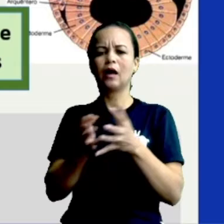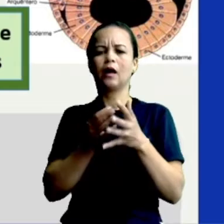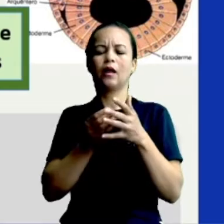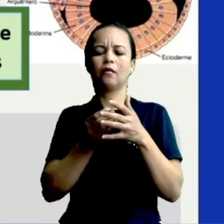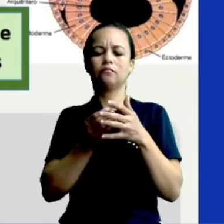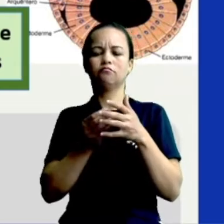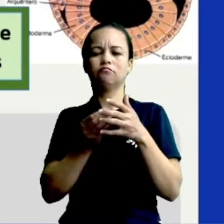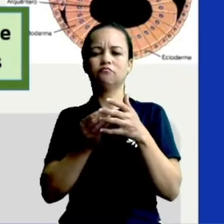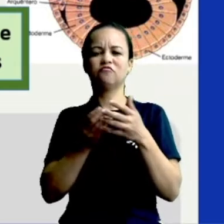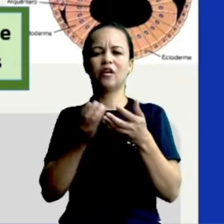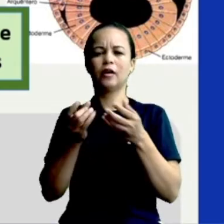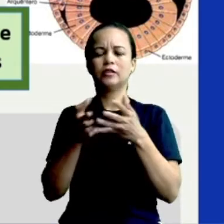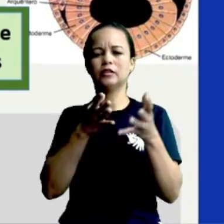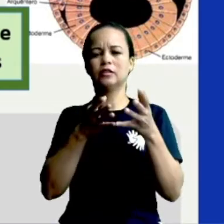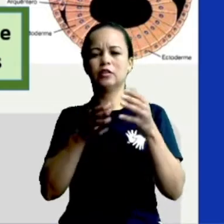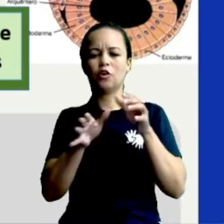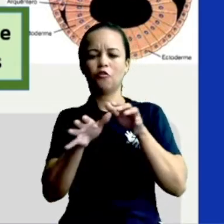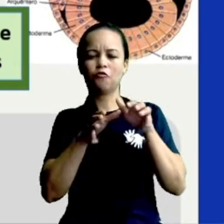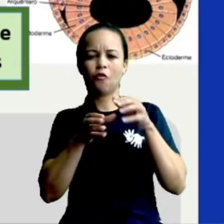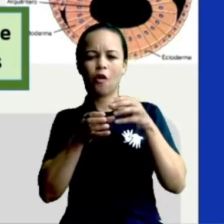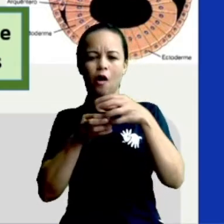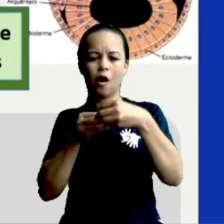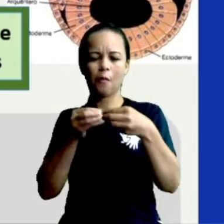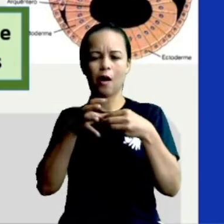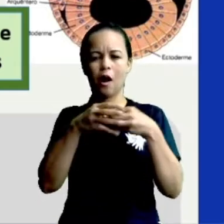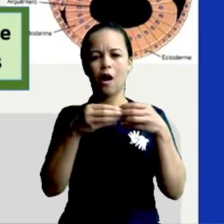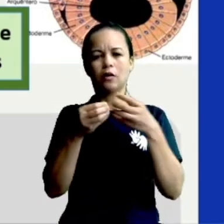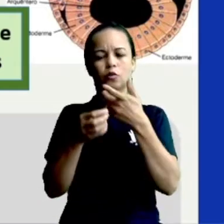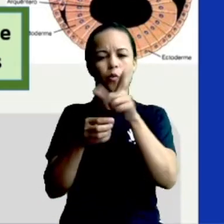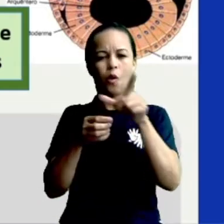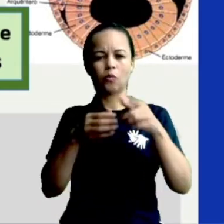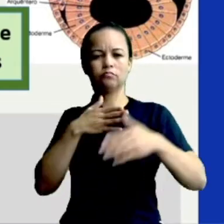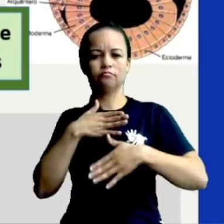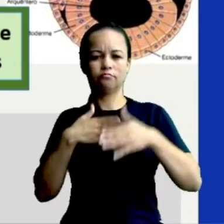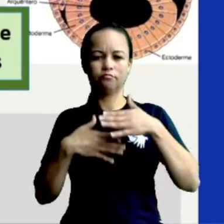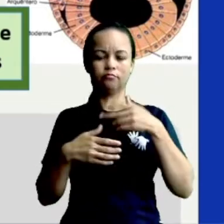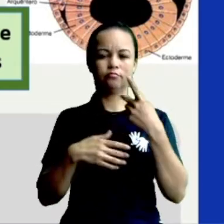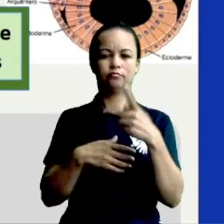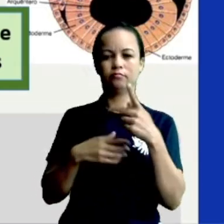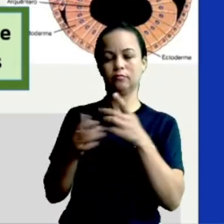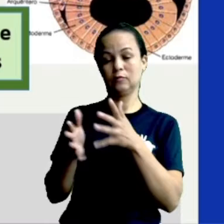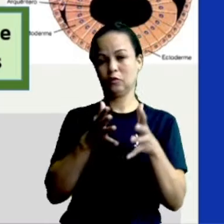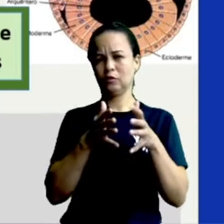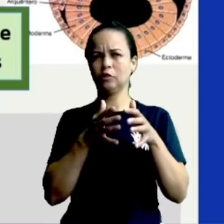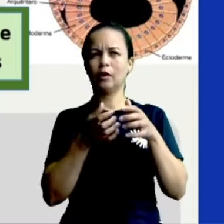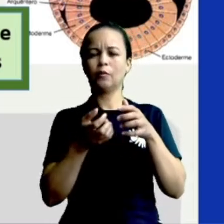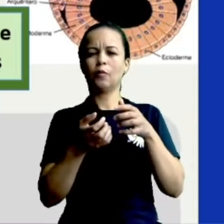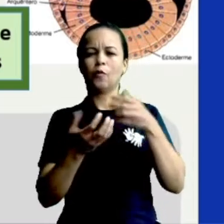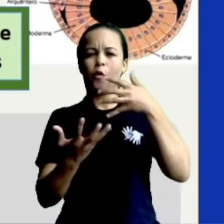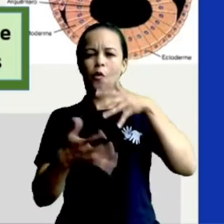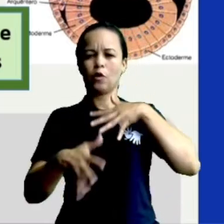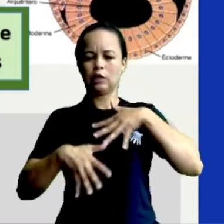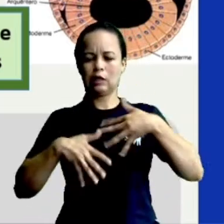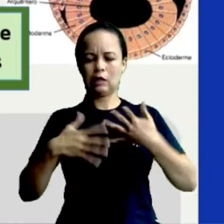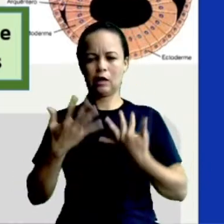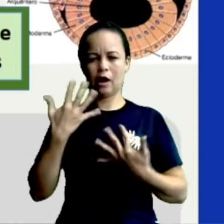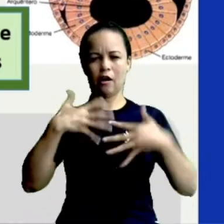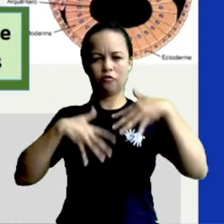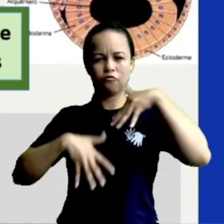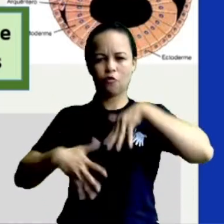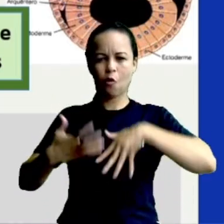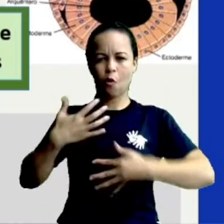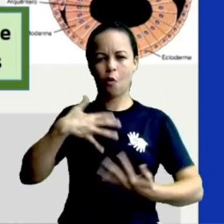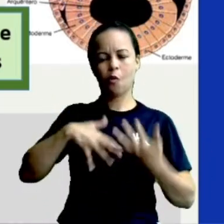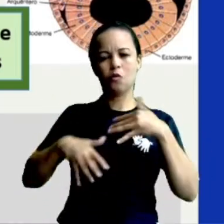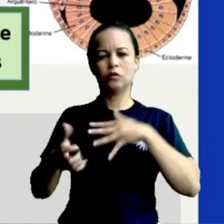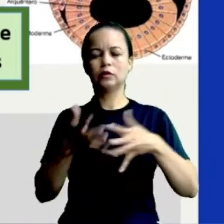se formando outras partes, outros sistemas do corpo, como um sistema nervoso primário, um sistema respiratório, um